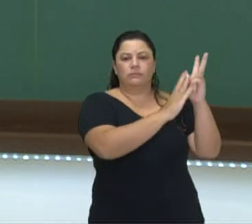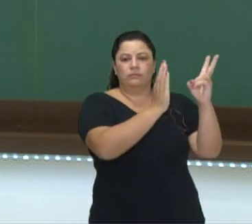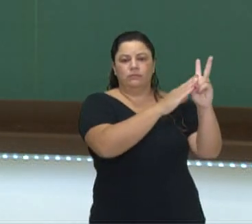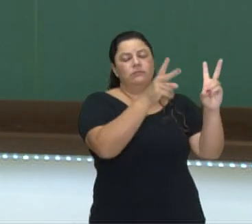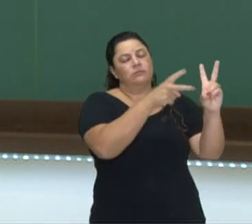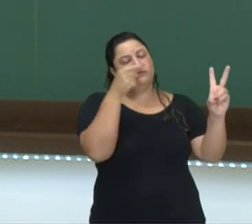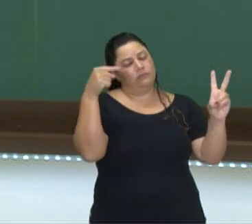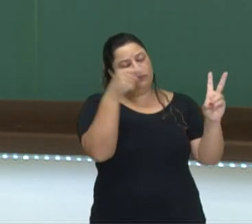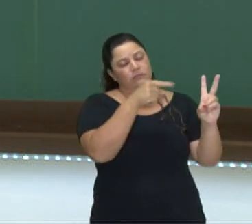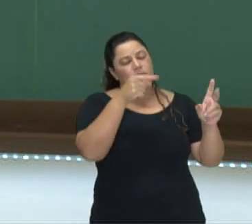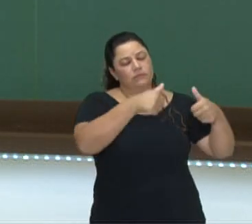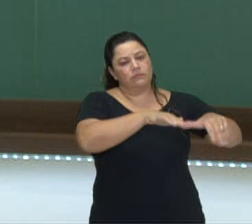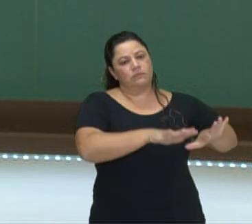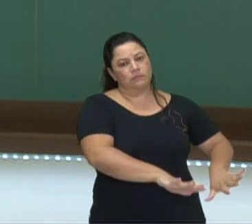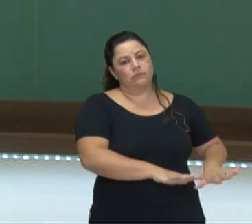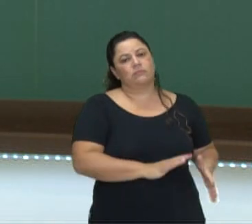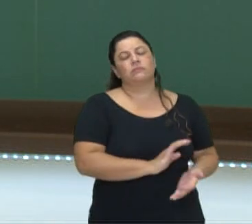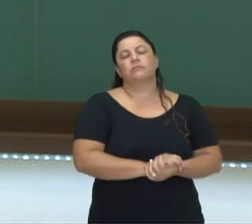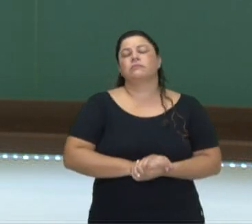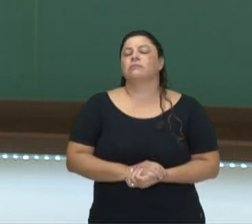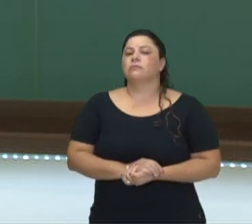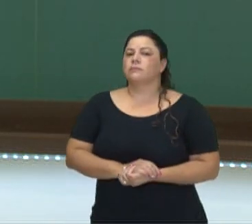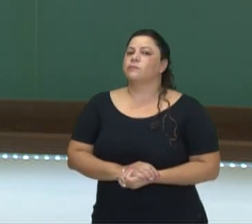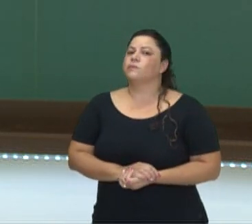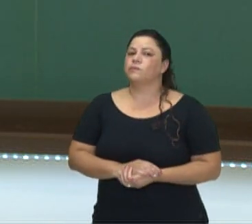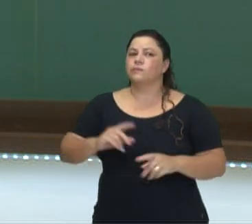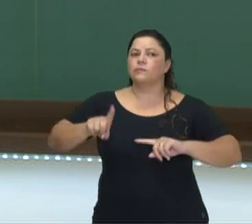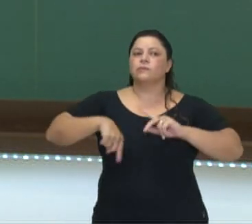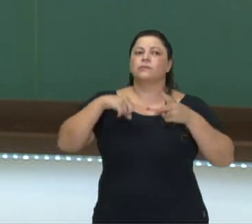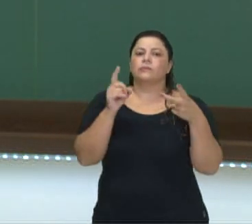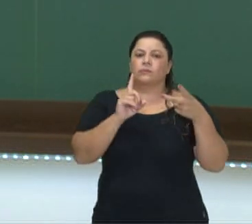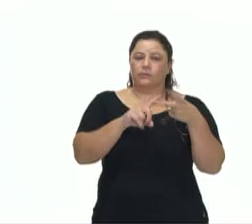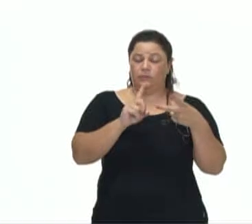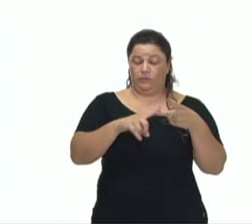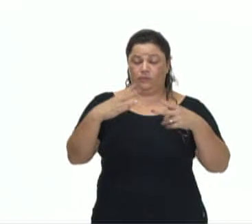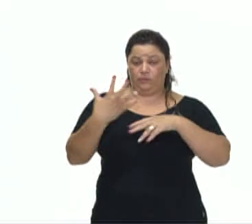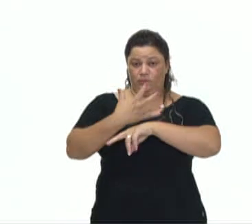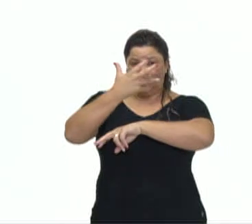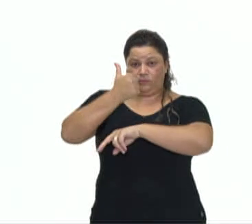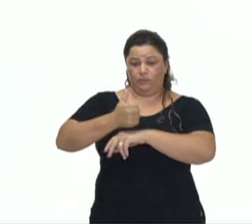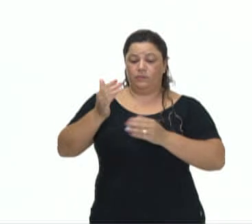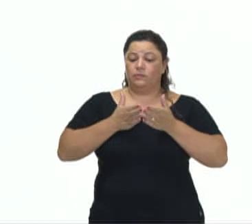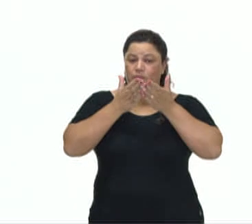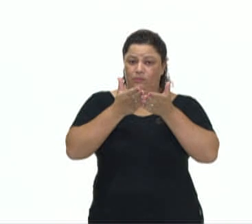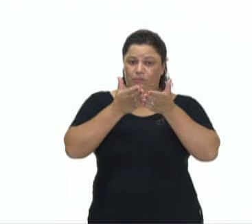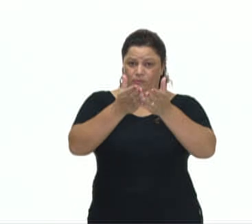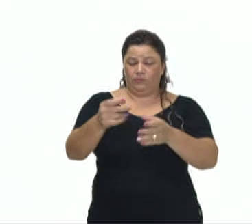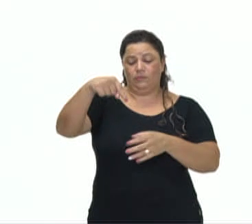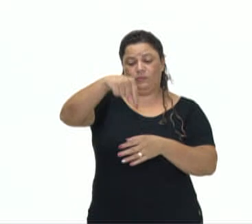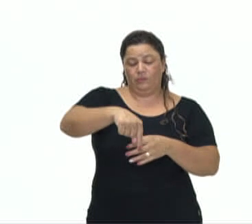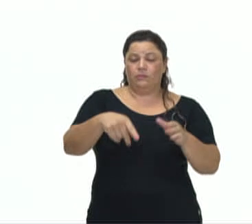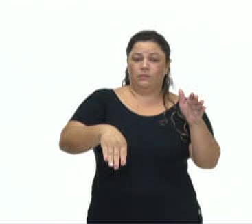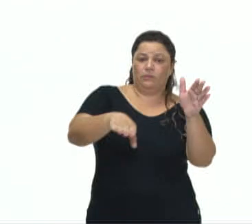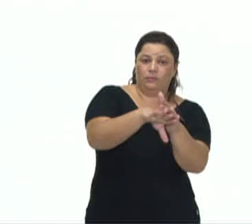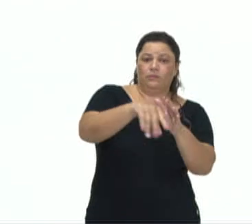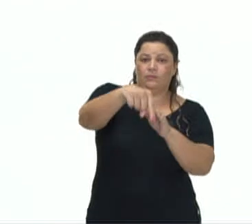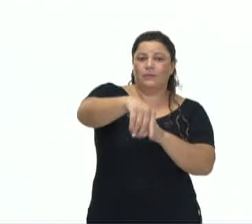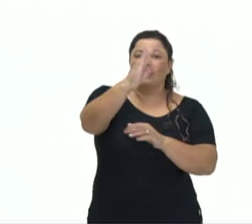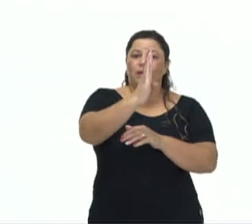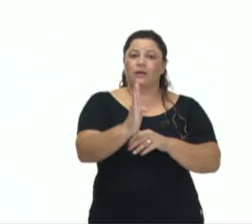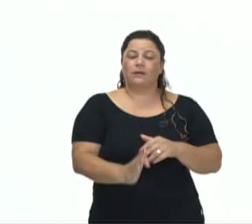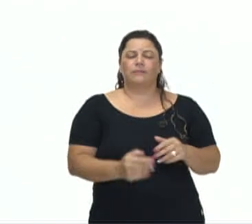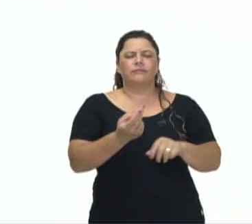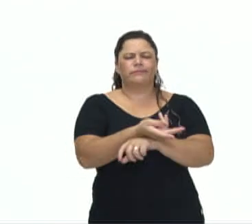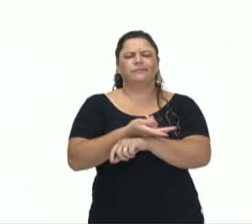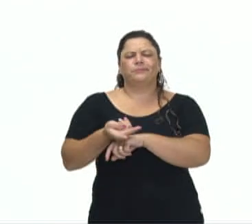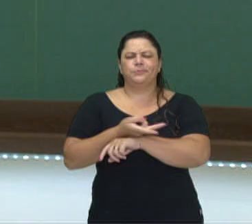área, porque já estavam aqui, certo? Aí nós temos os colonizadores, aqueles que vieram, né, em busca